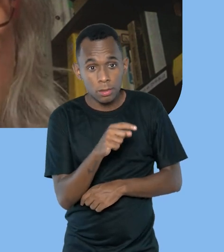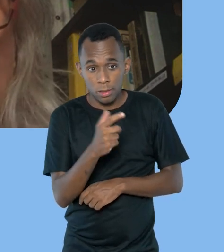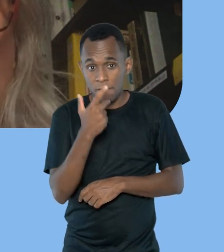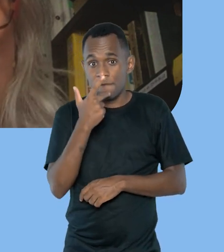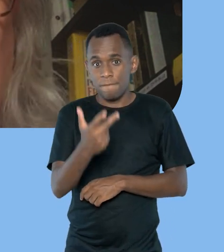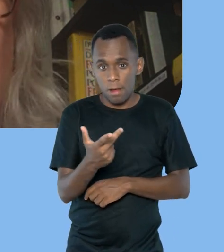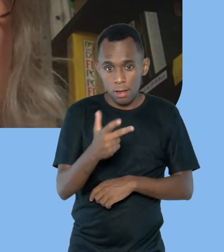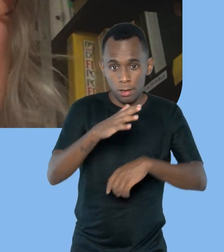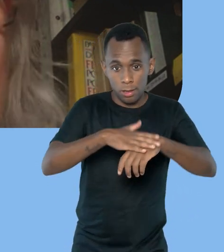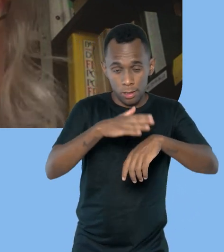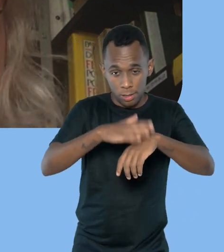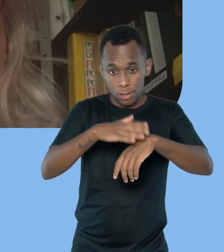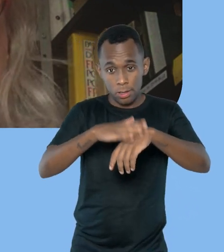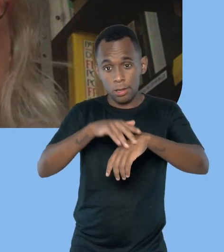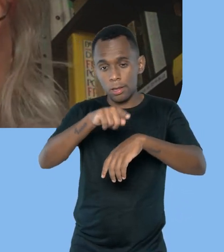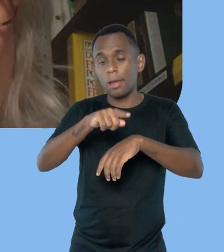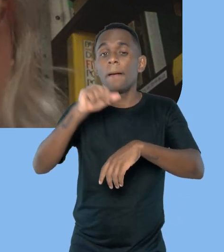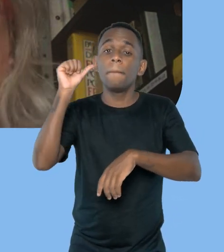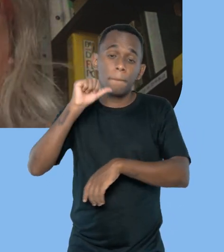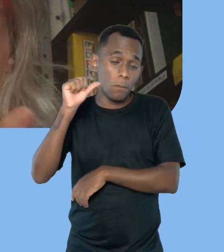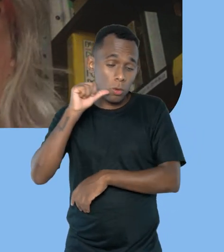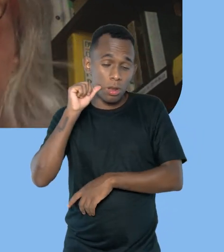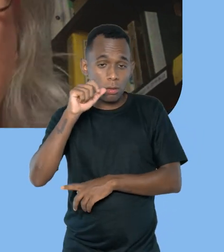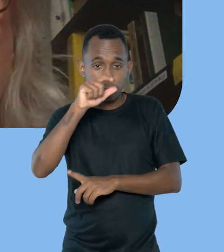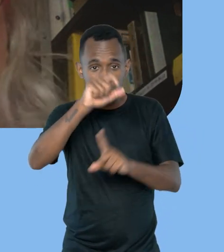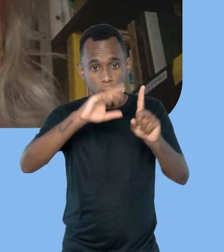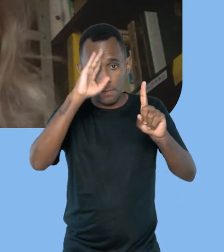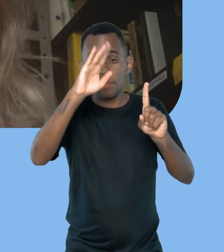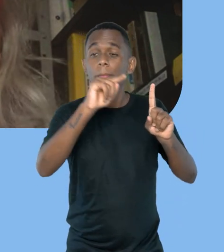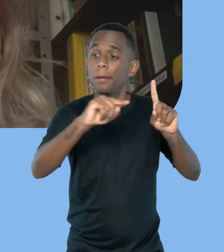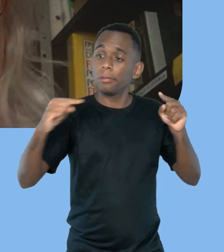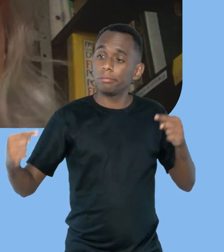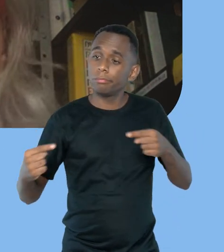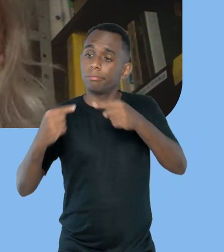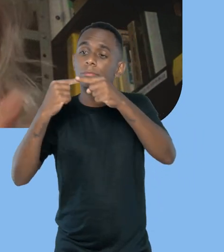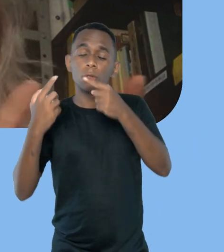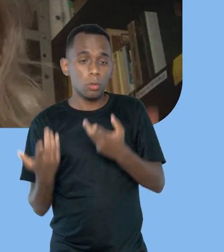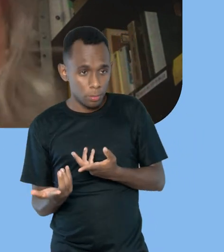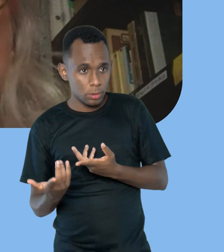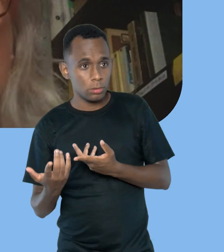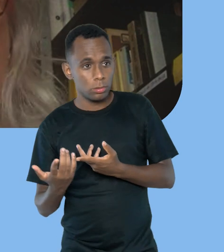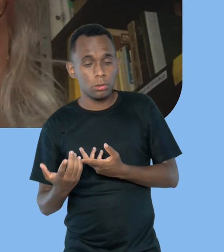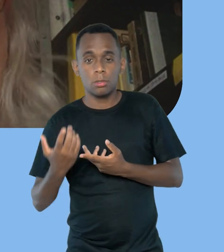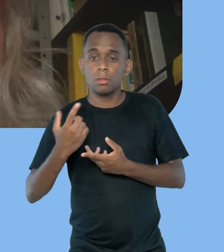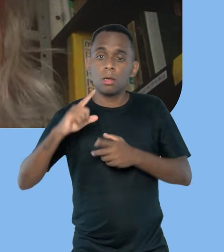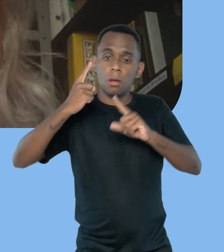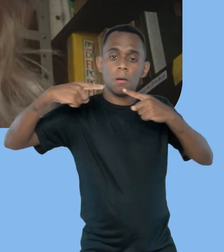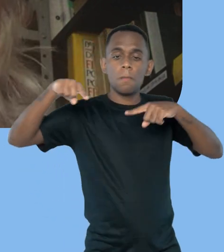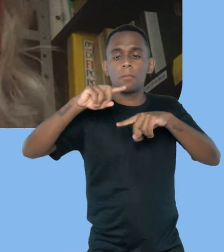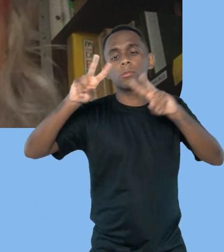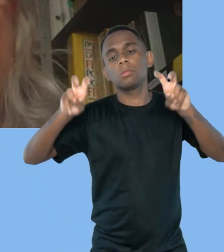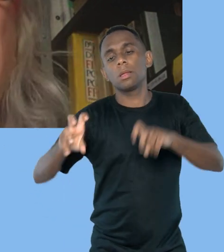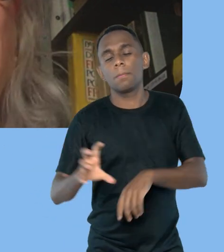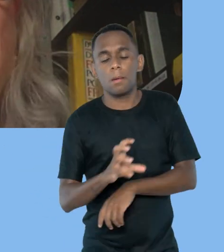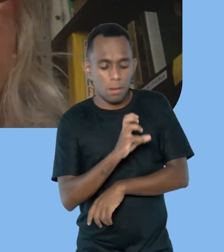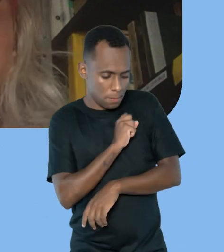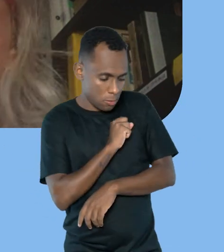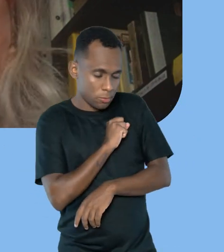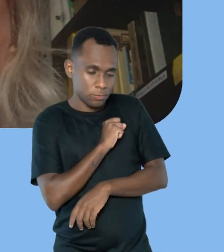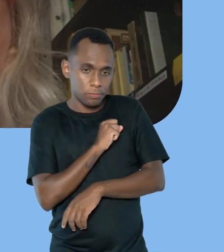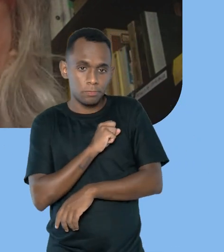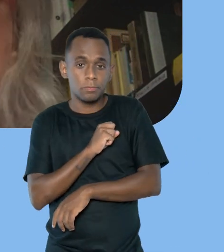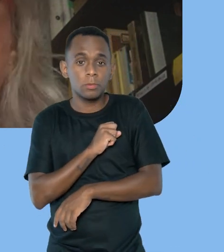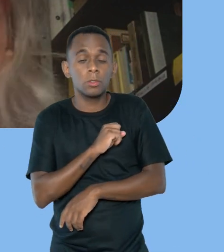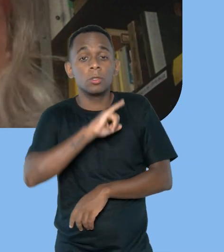eu lírico, muitas vezes é feminino, ele bebe nessa fonte dessas cantigas de amor. Por exemplo, o